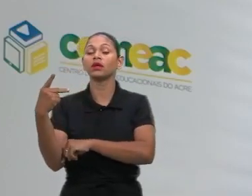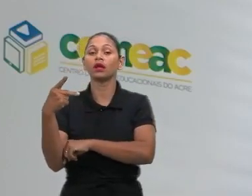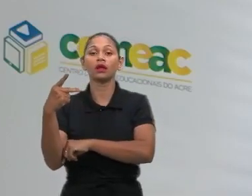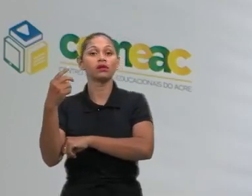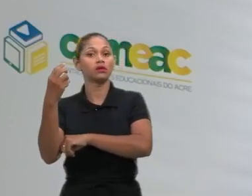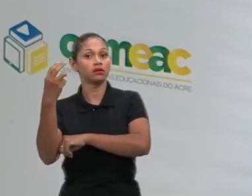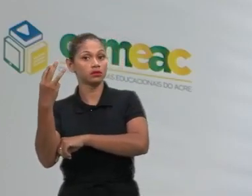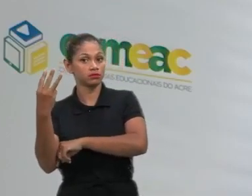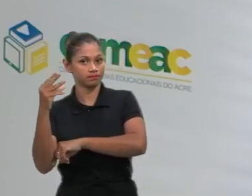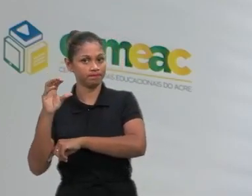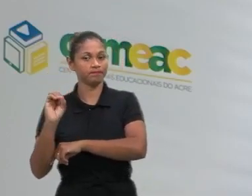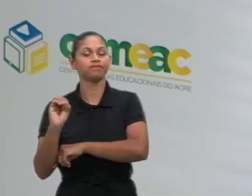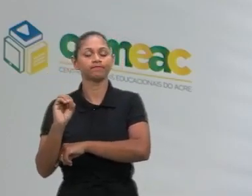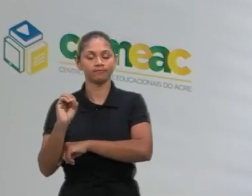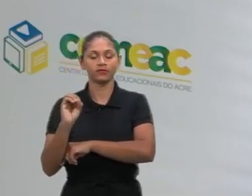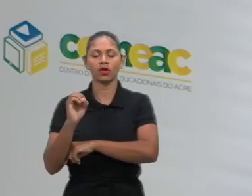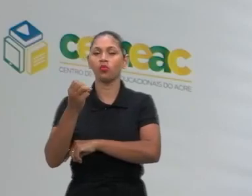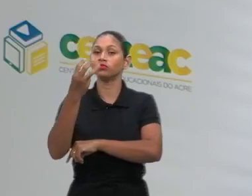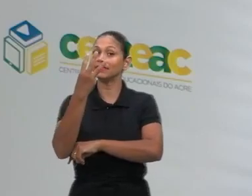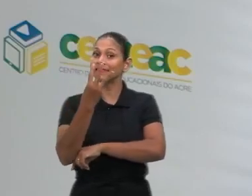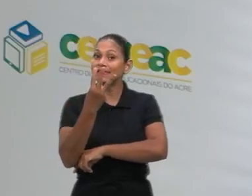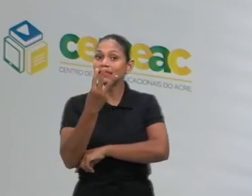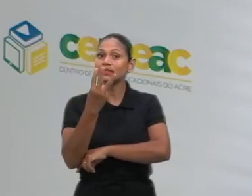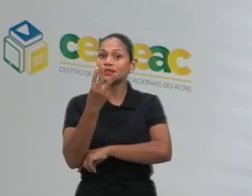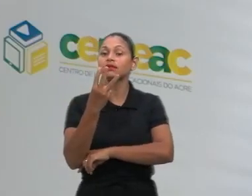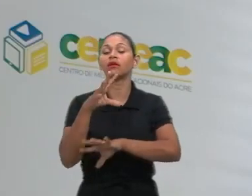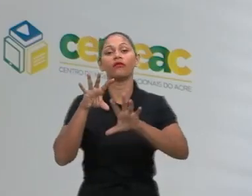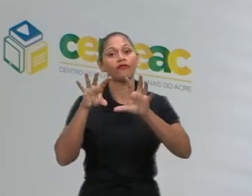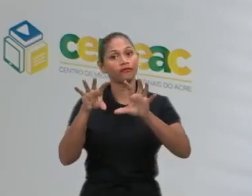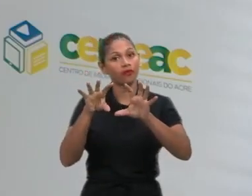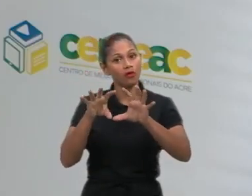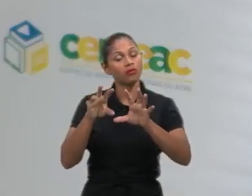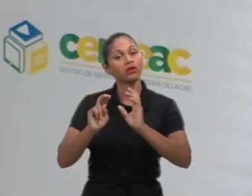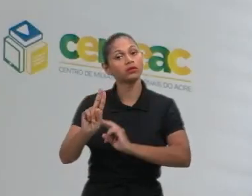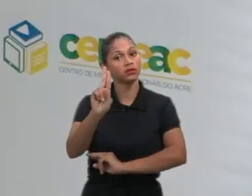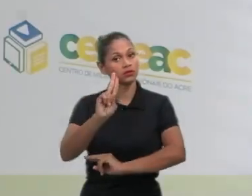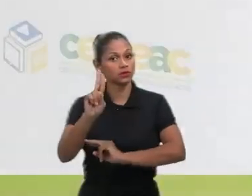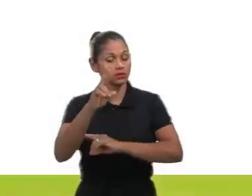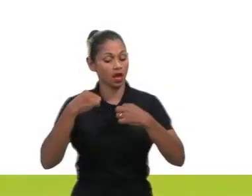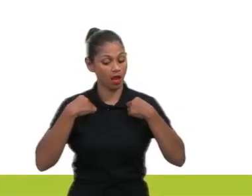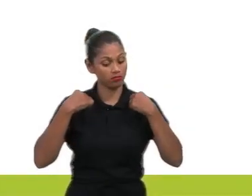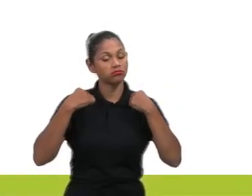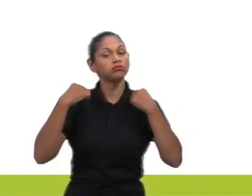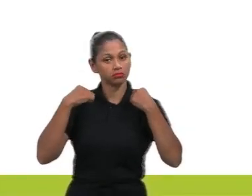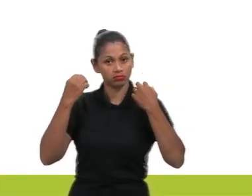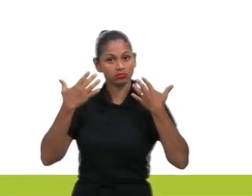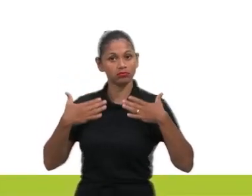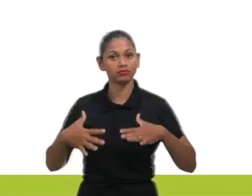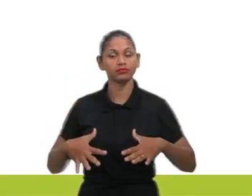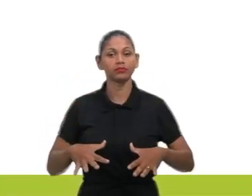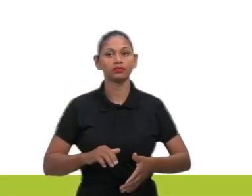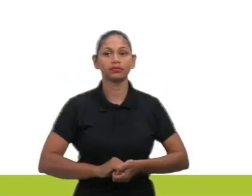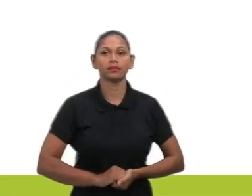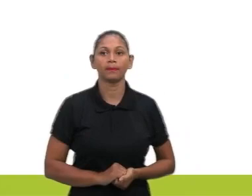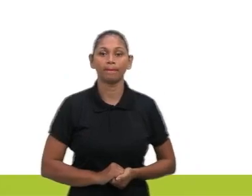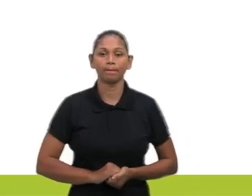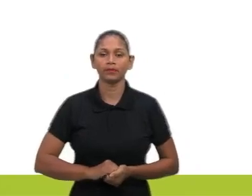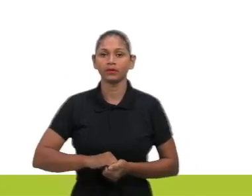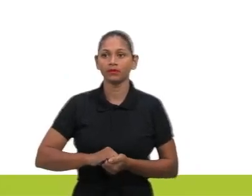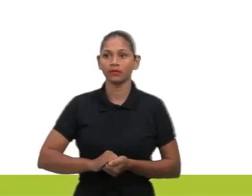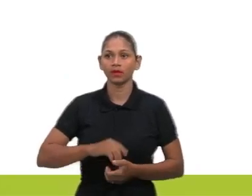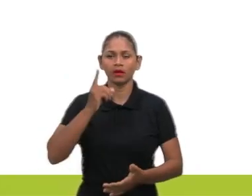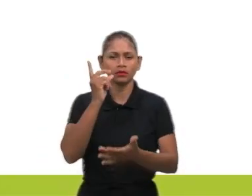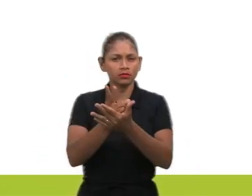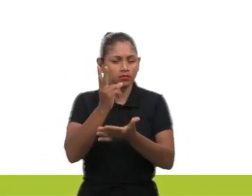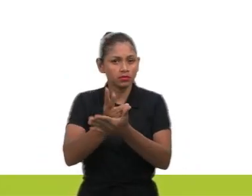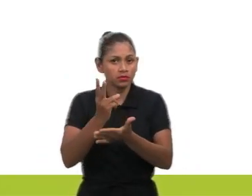vestir utilizando essas combinações, tá bom? Então, pensando dessa forma, sempre que eu tiver que tomar uma decisão e aparecer a palavra